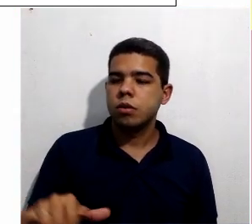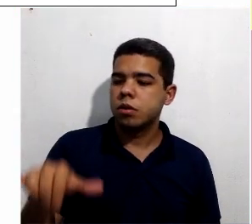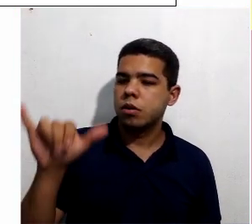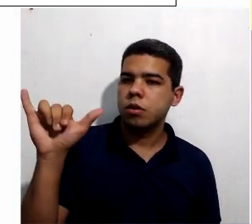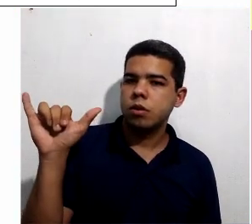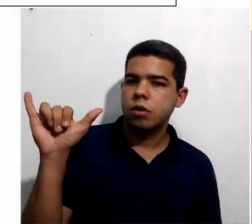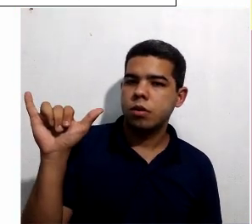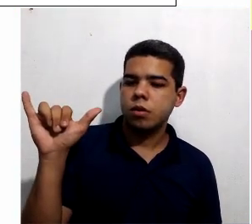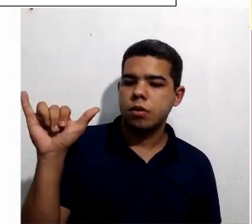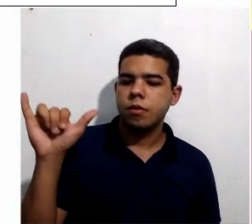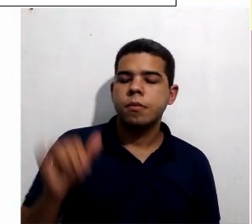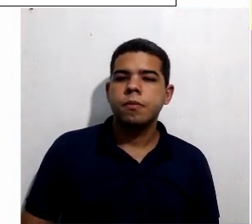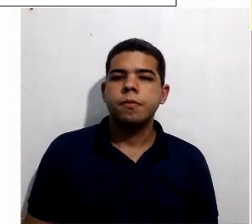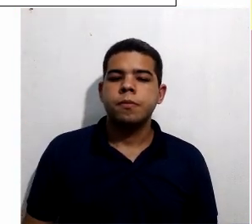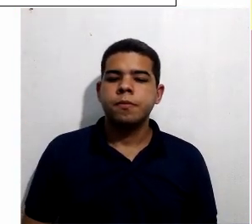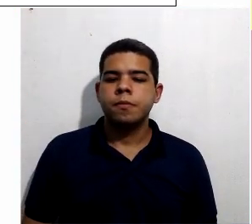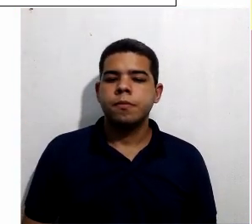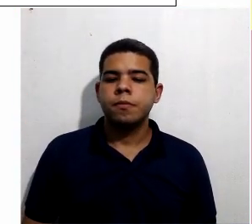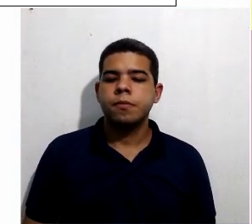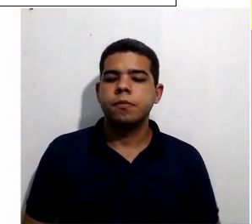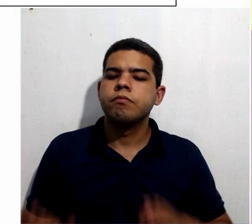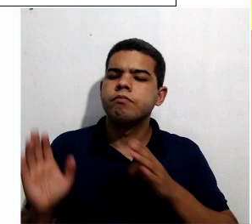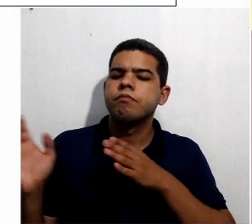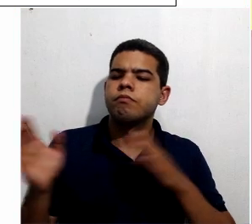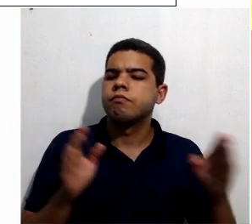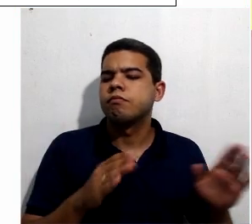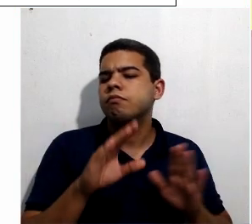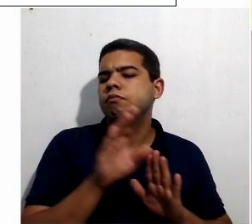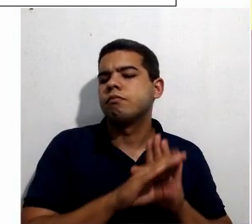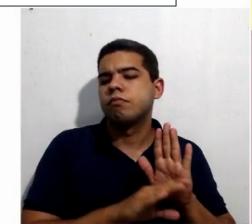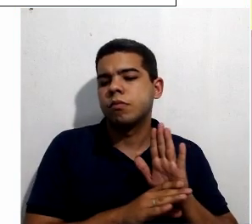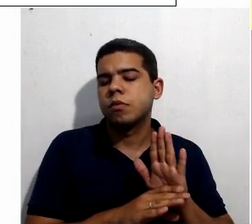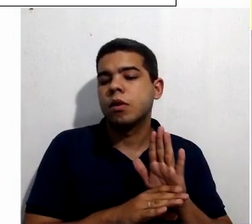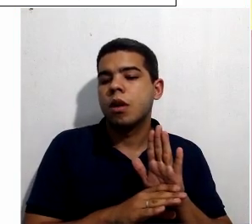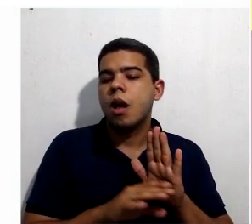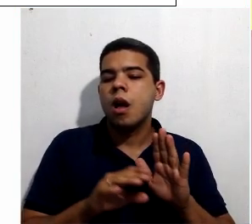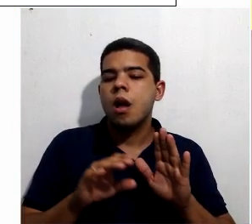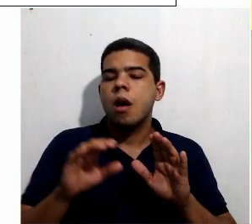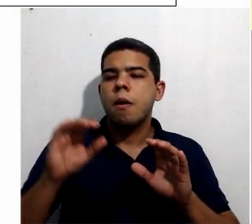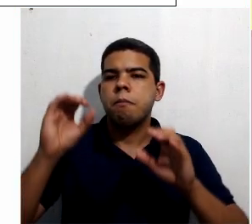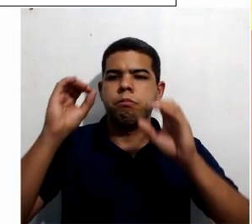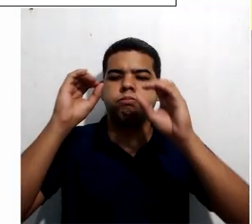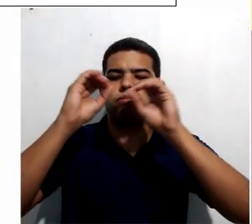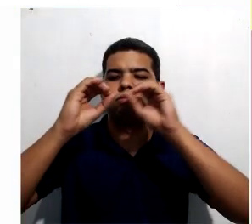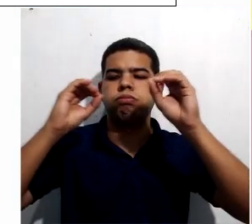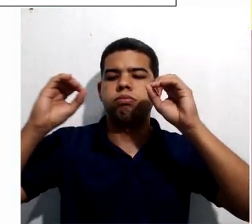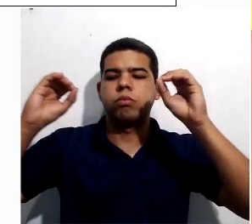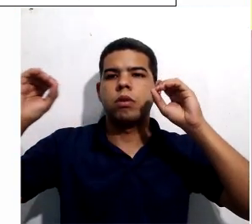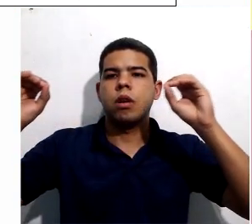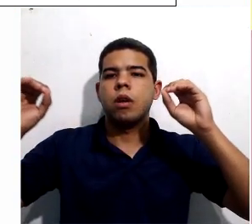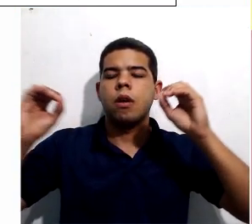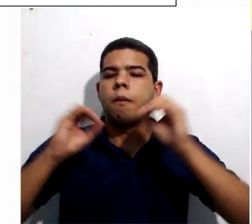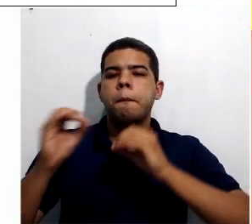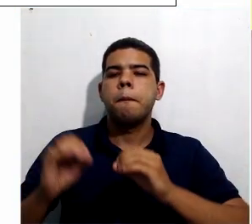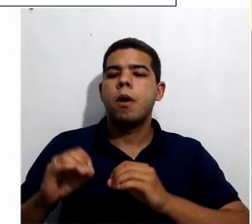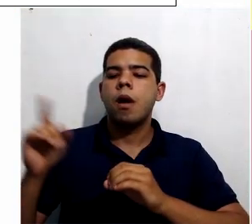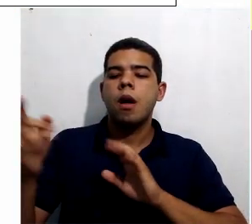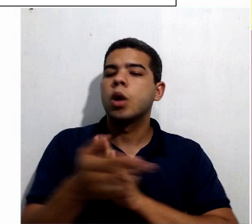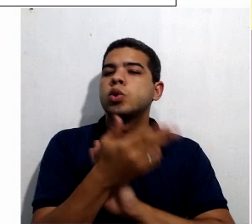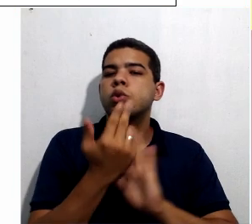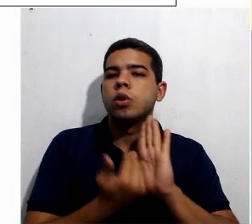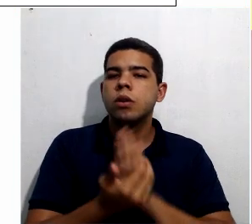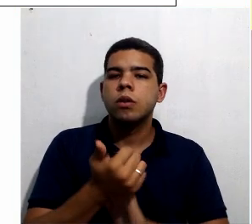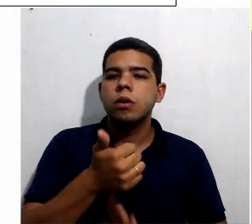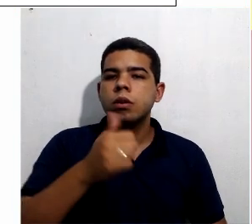com a forma da letra Y. Seguindo esse padrão, quantas bolinhas terá a